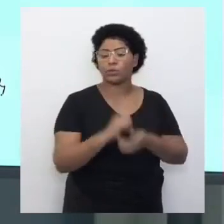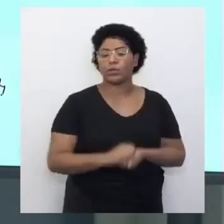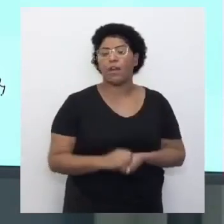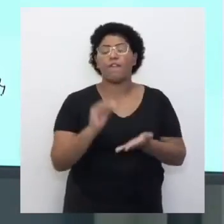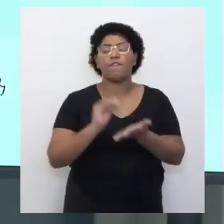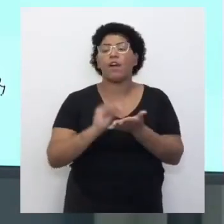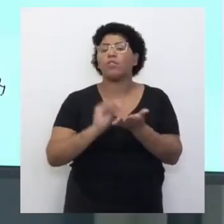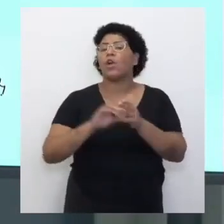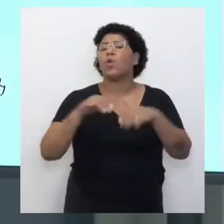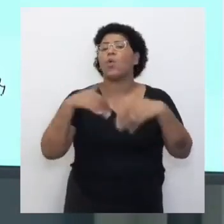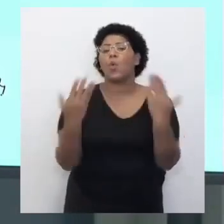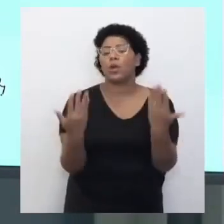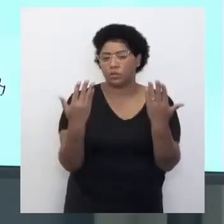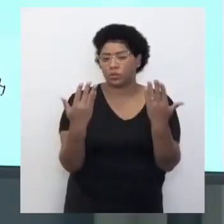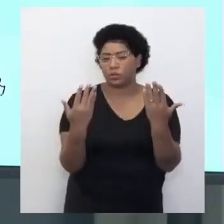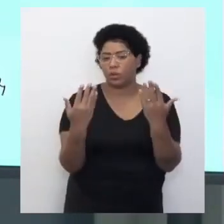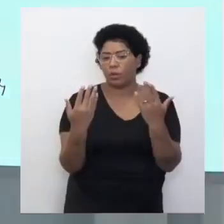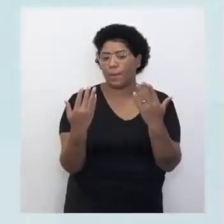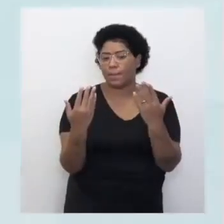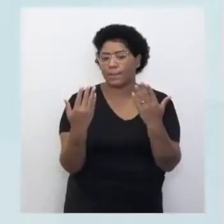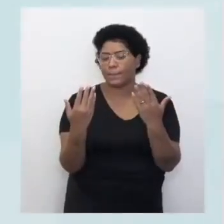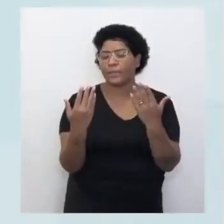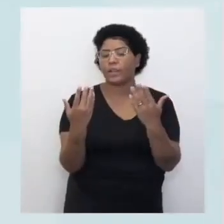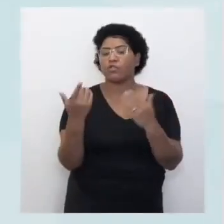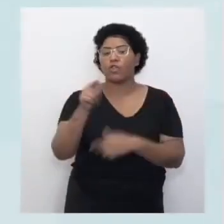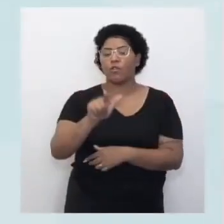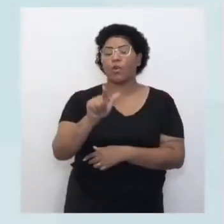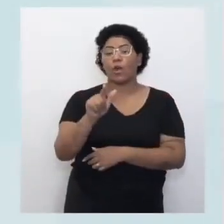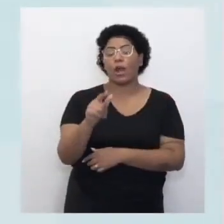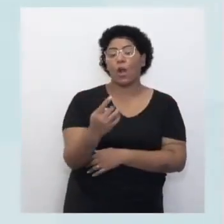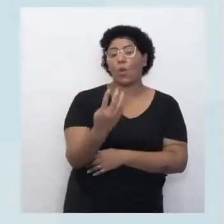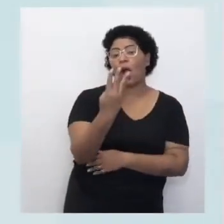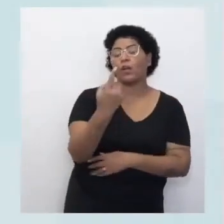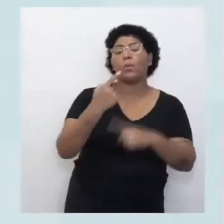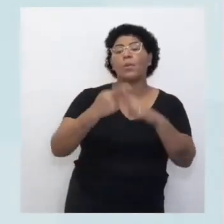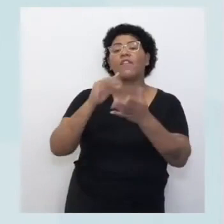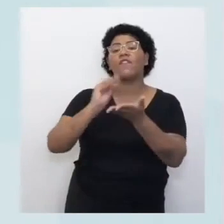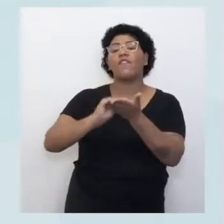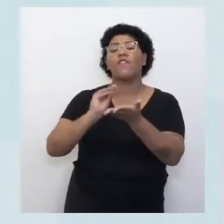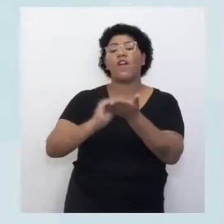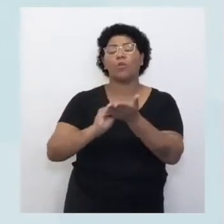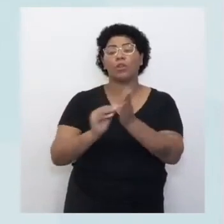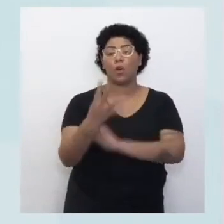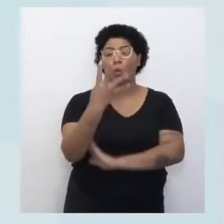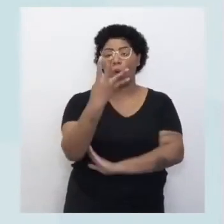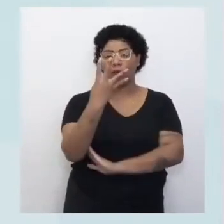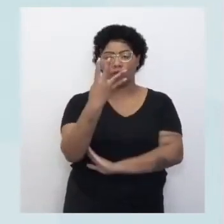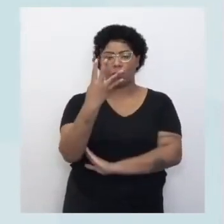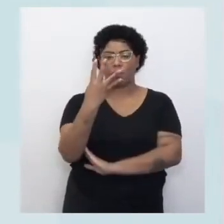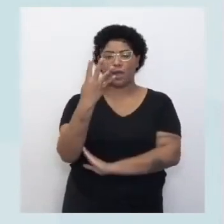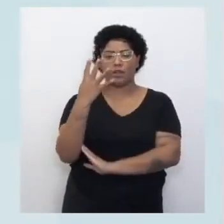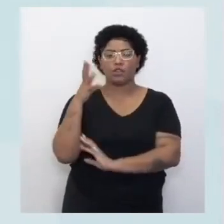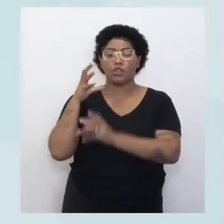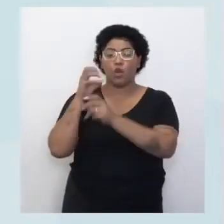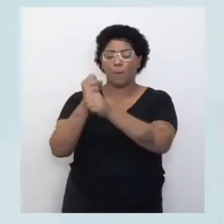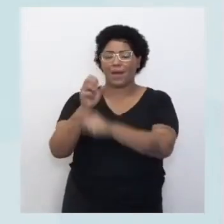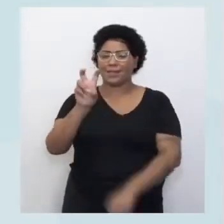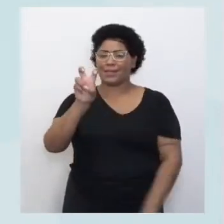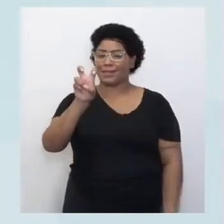faltam 4. Então, eu vou multiplicar em cima e embaixo por raiz quinta de